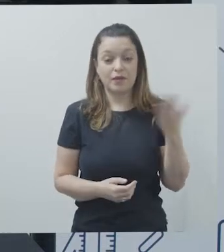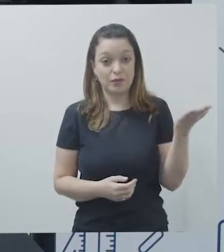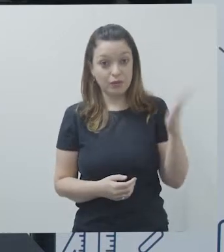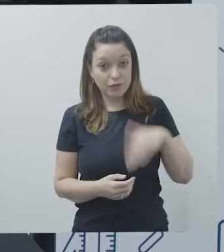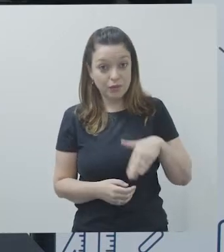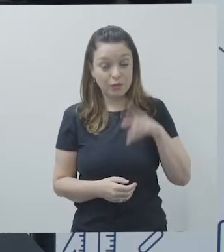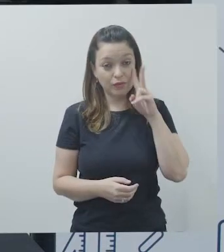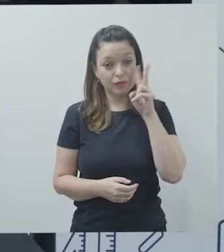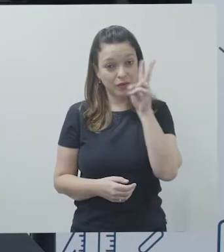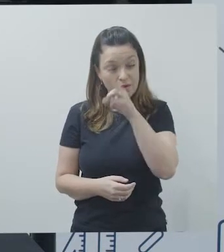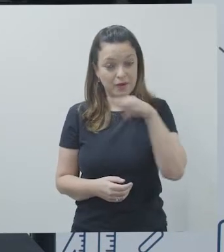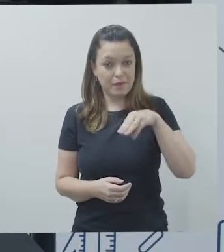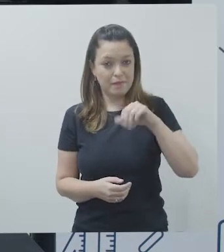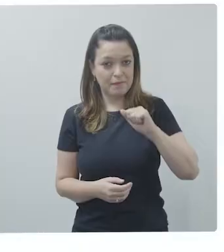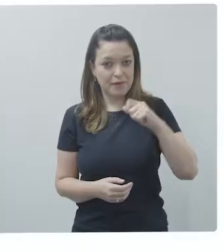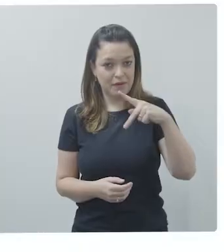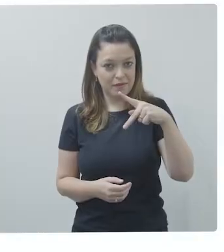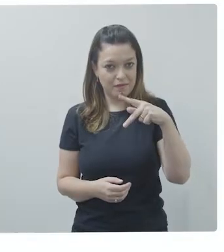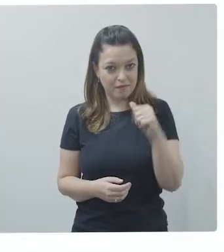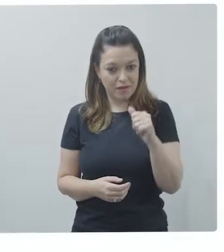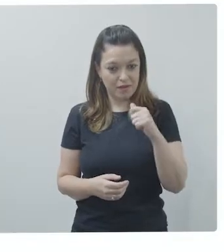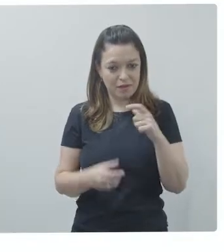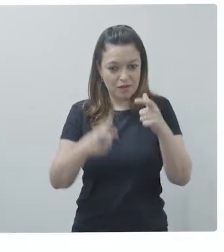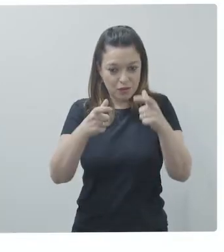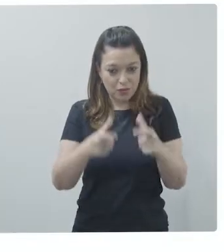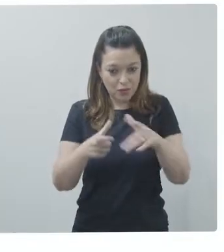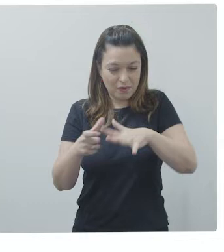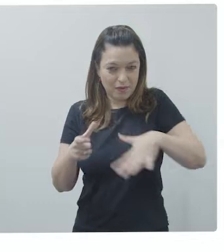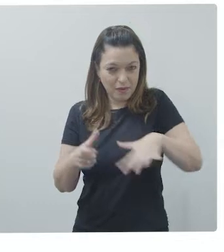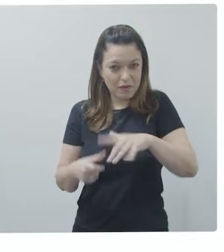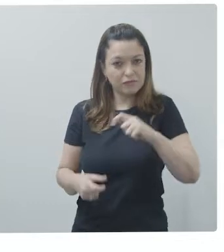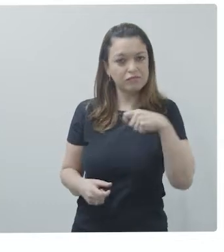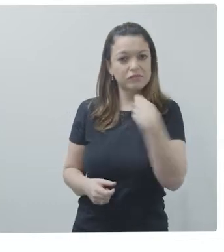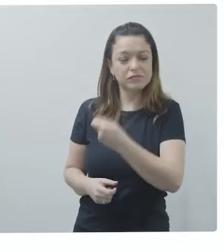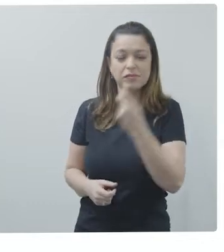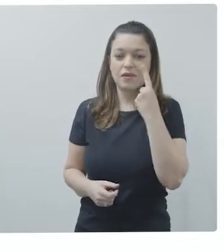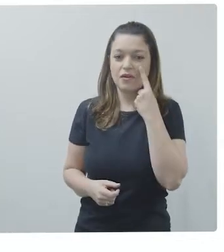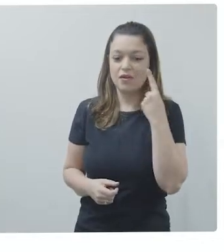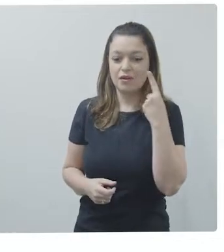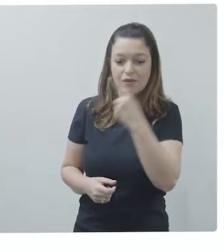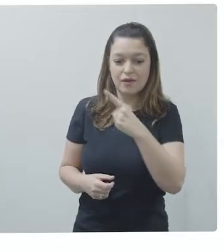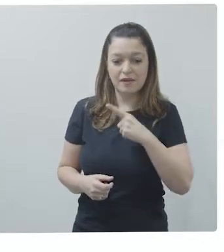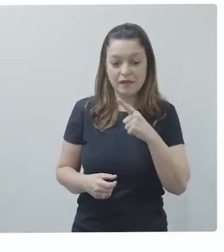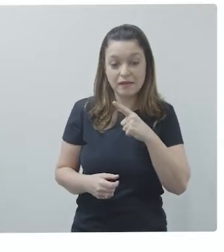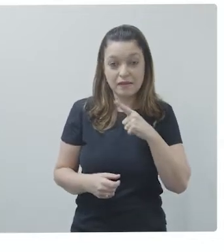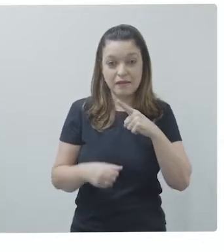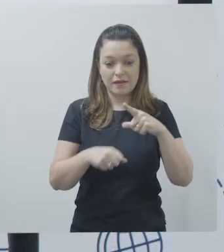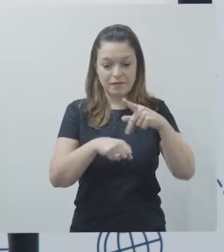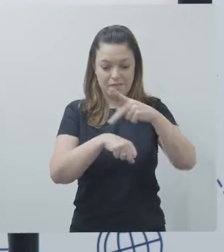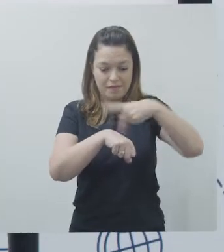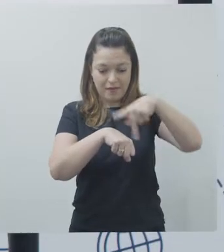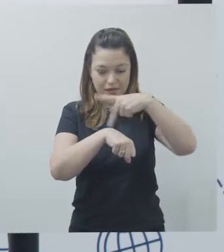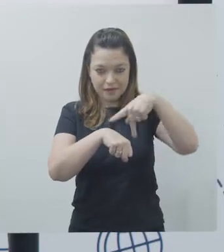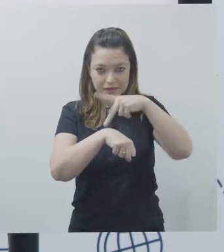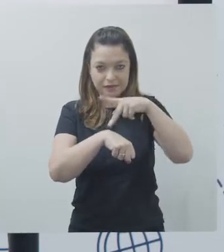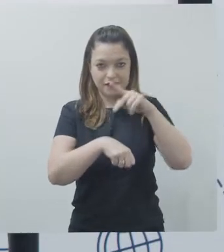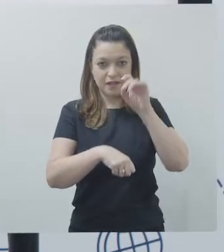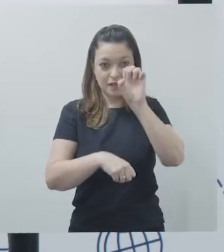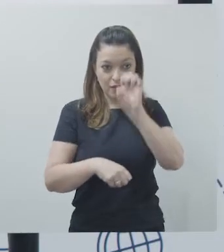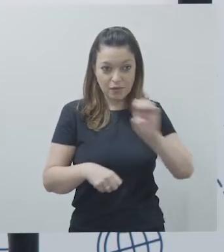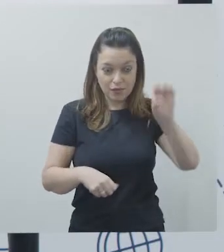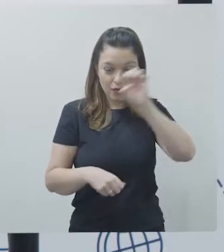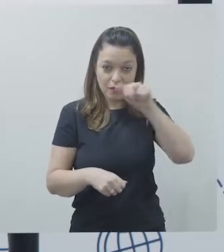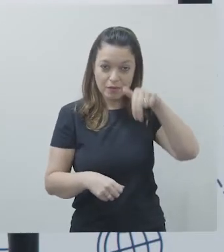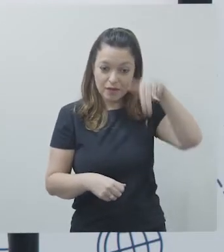o mapa de onde fica essa região nórdica, acompanhando aqui os países. Noruega,